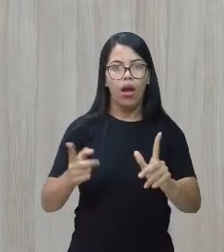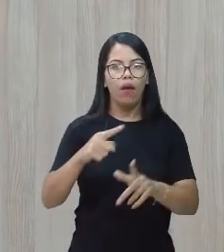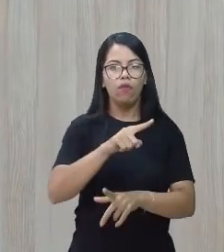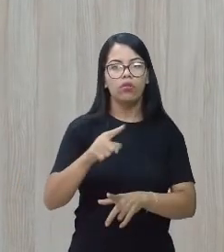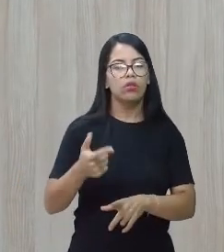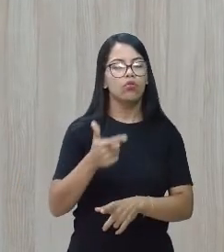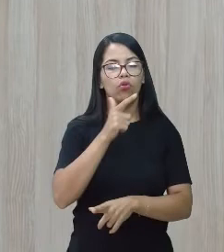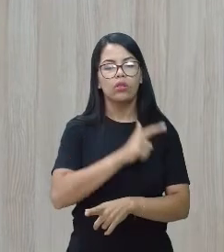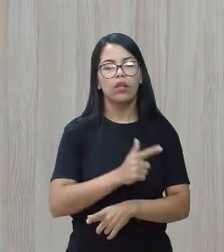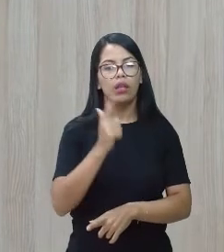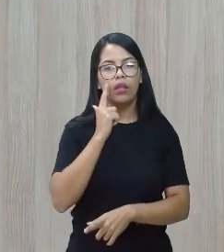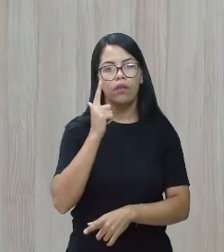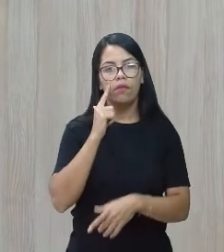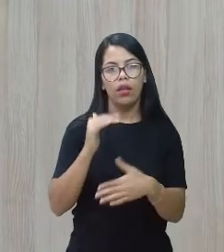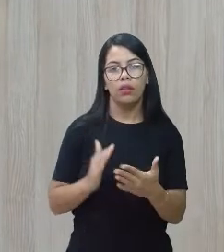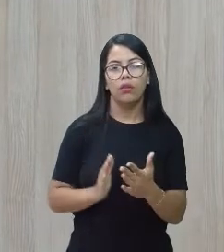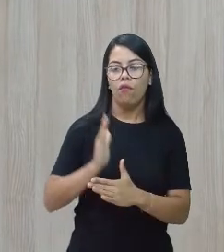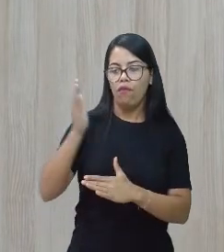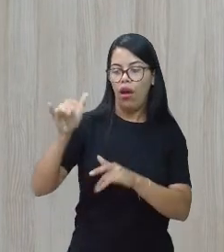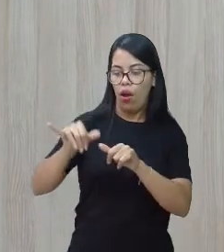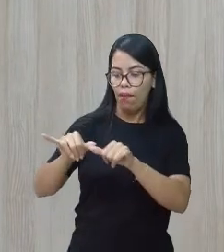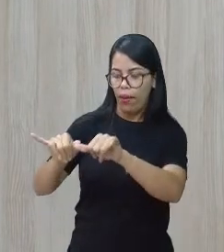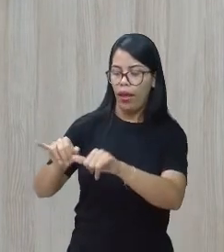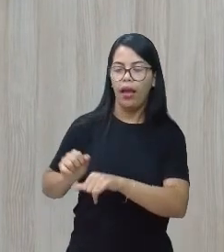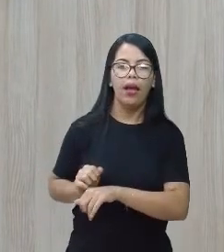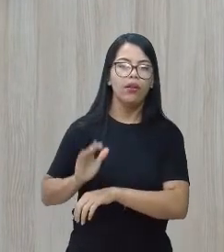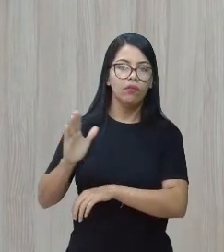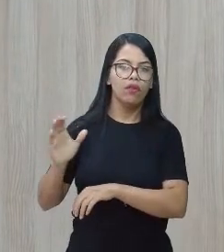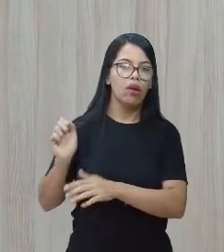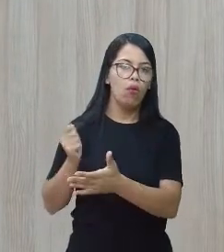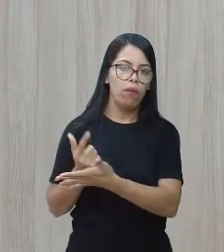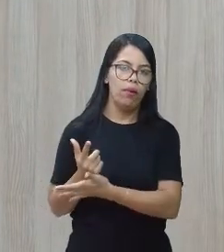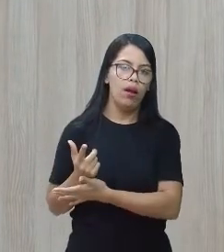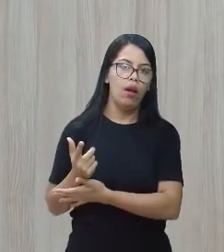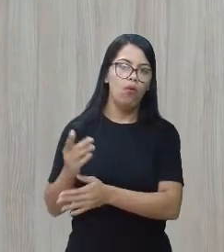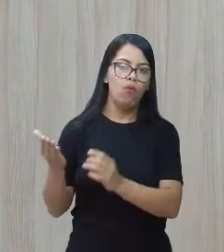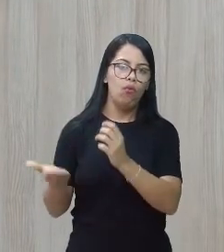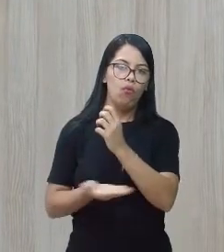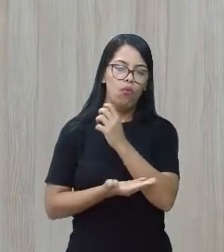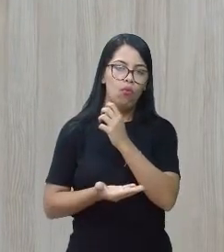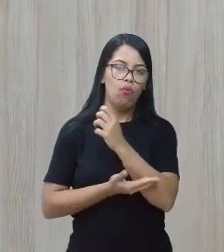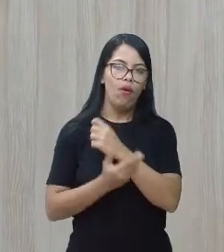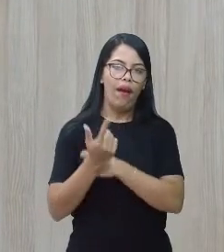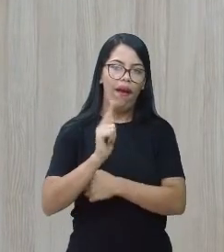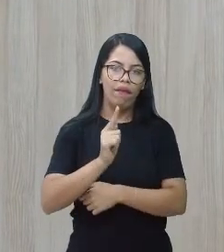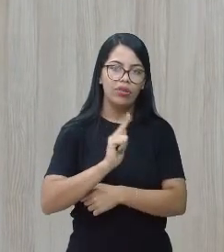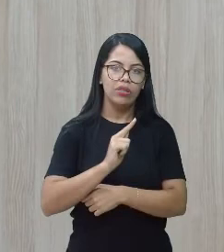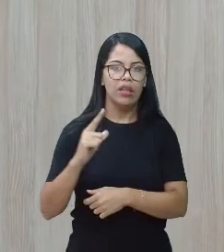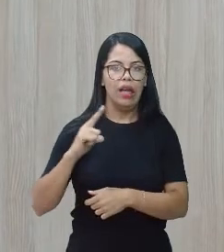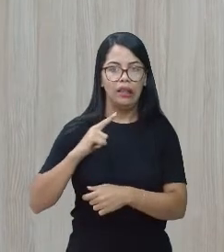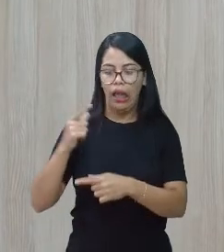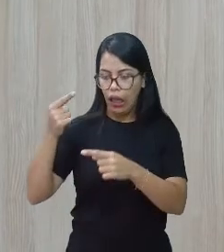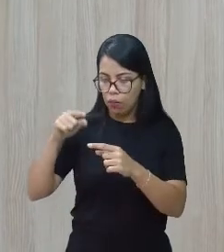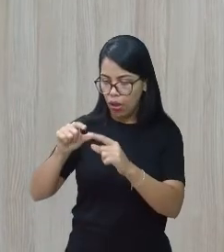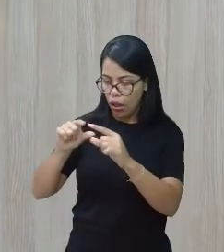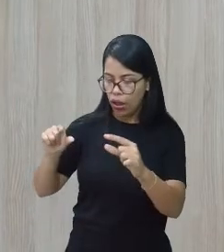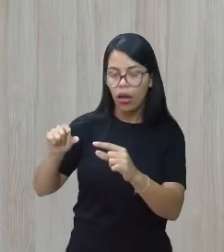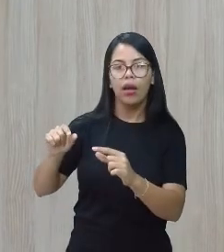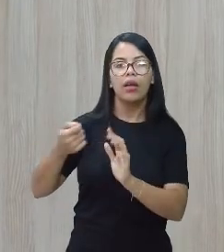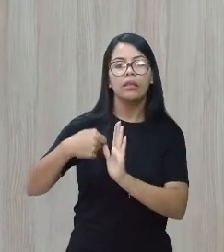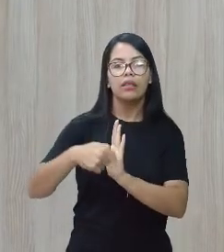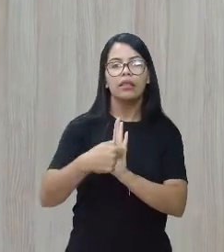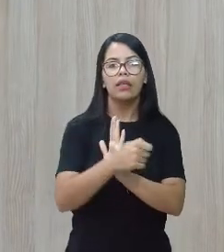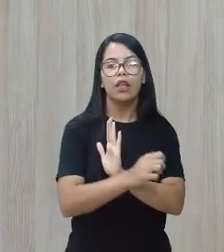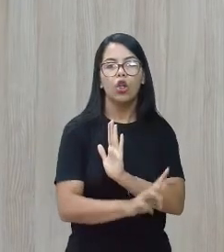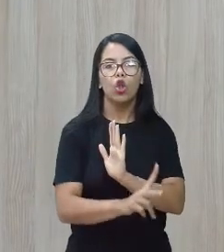mercado, né? Você vai comprar, certo? Um refrigerante e lá embaixo tem escrito 2 litros. Não tem escrito